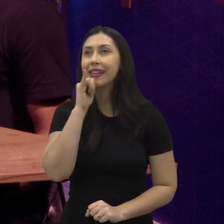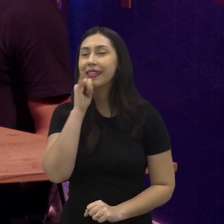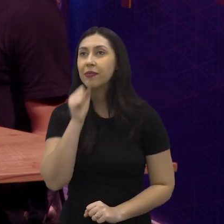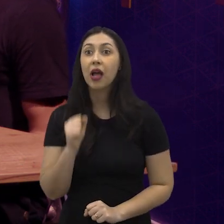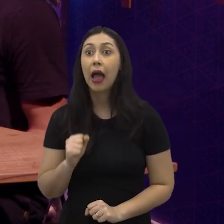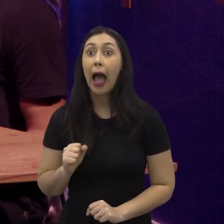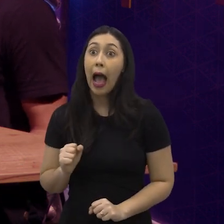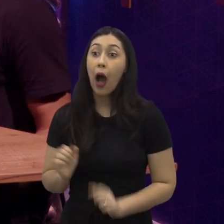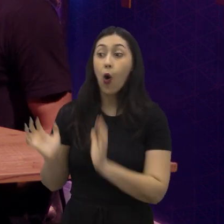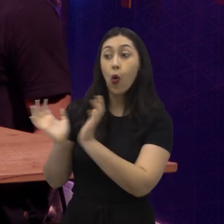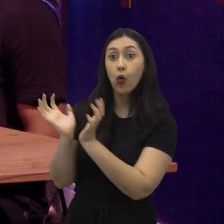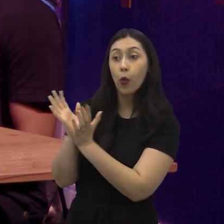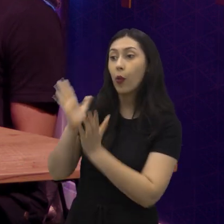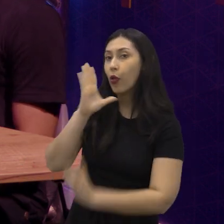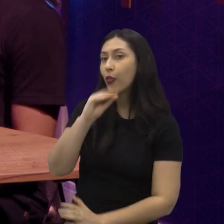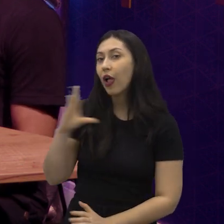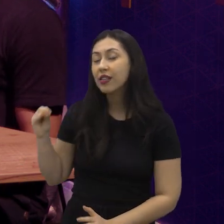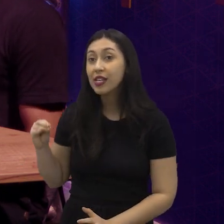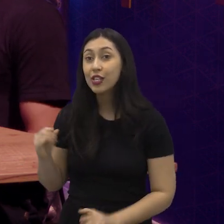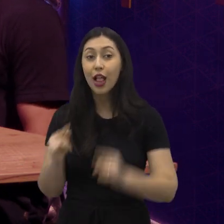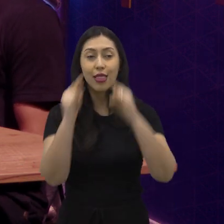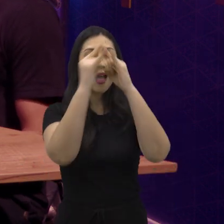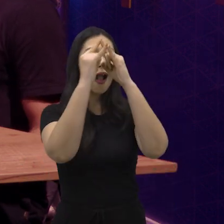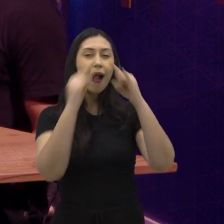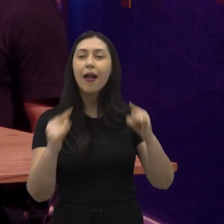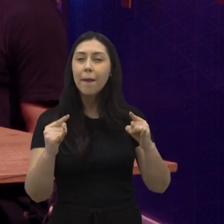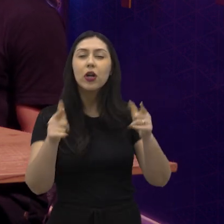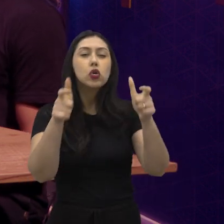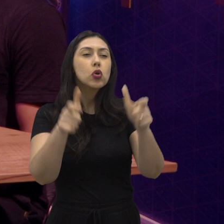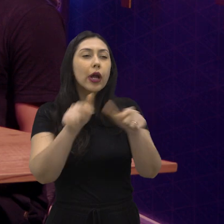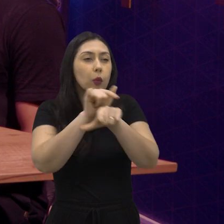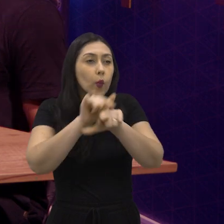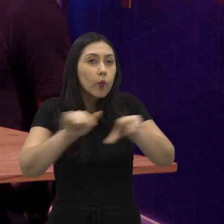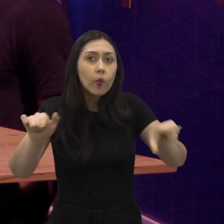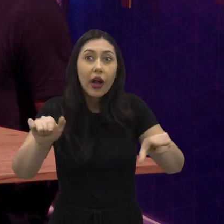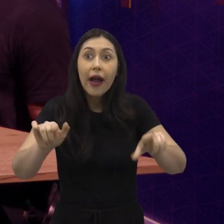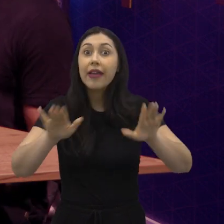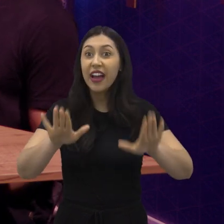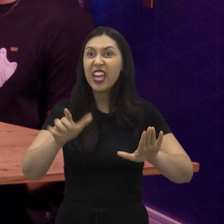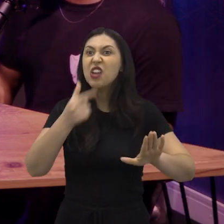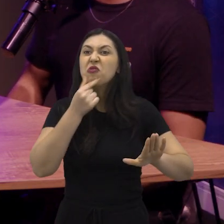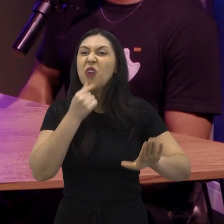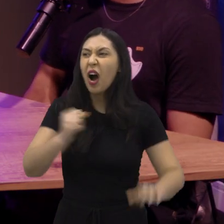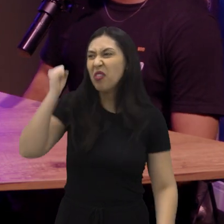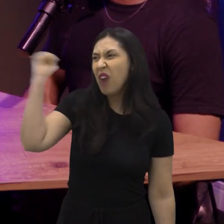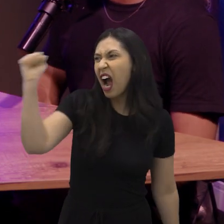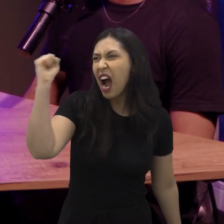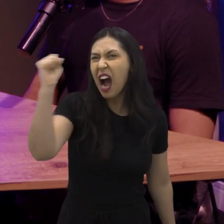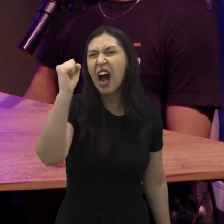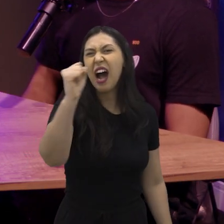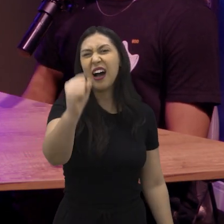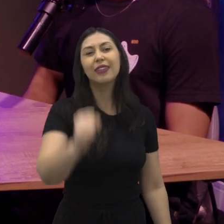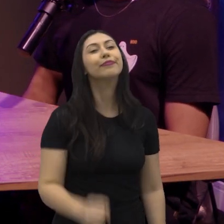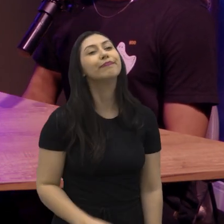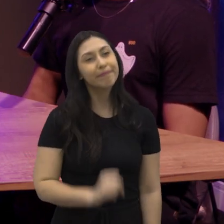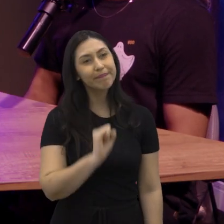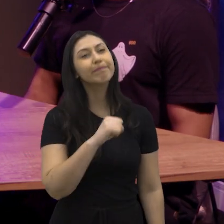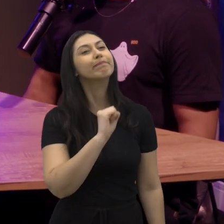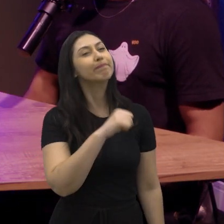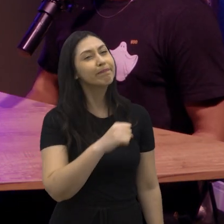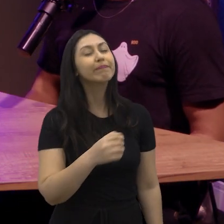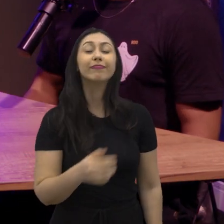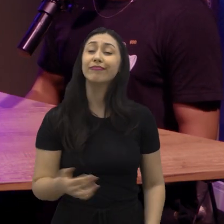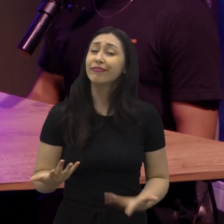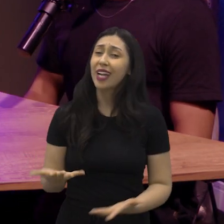um acampamento, vai acampar no meio do mato e aí aparece o Jason querendo matar todo mundo. Pois é.